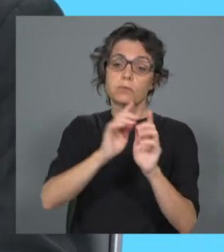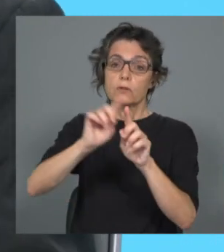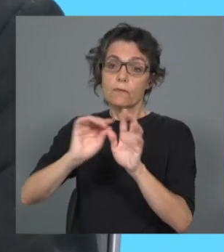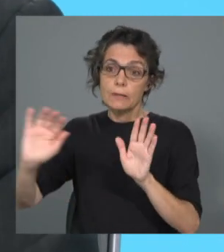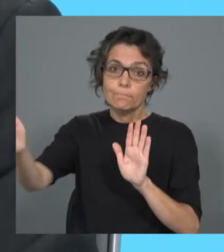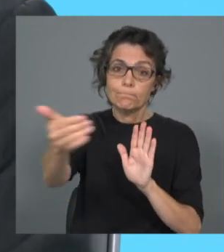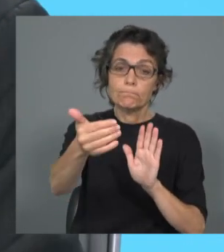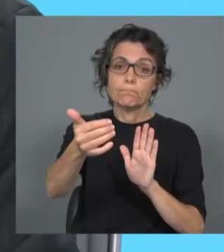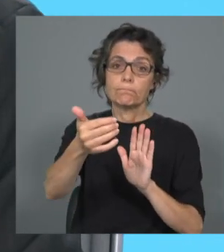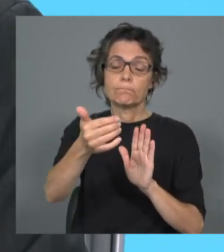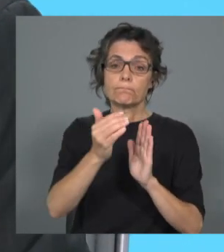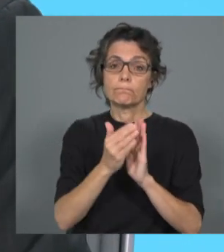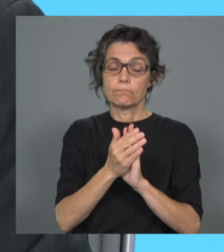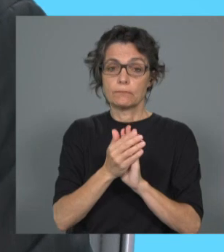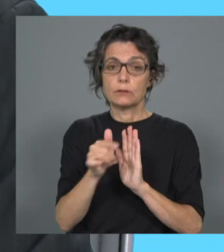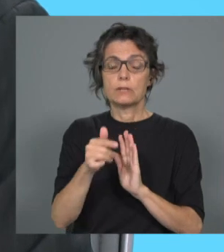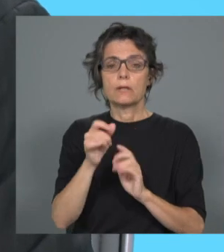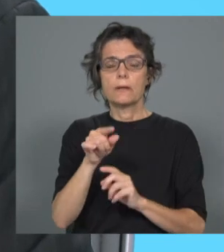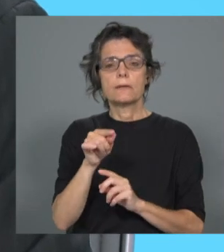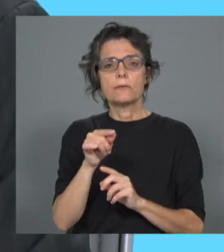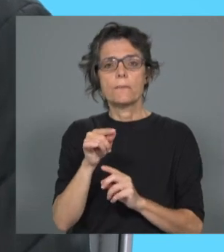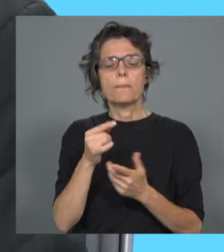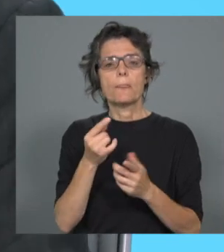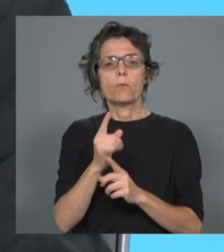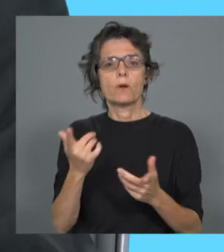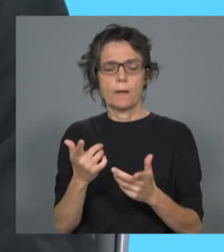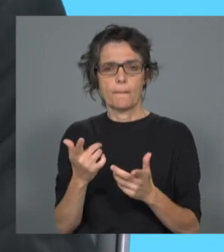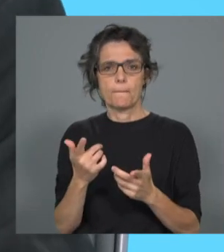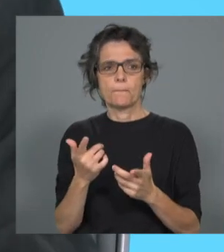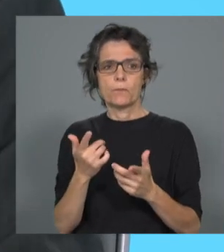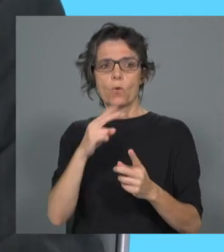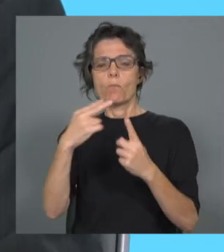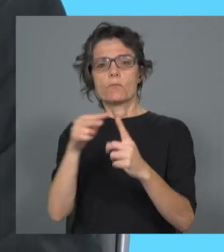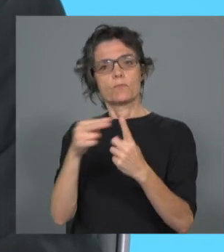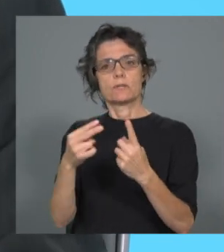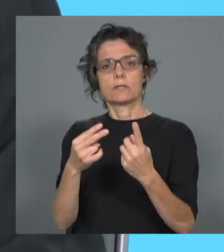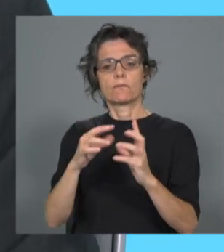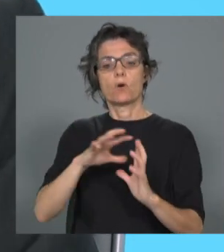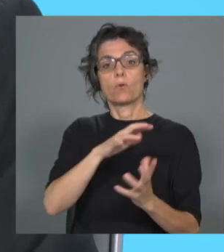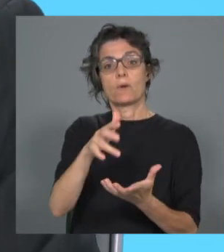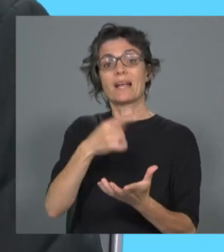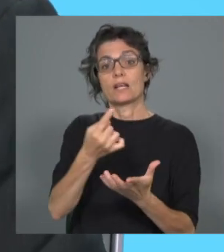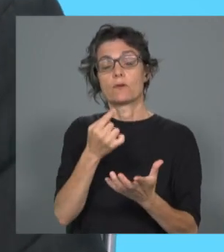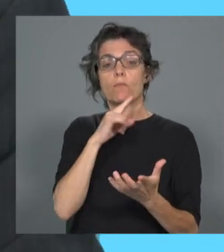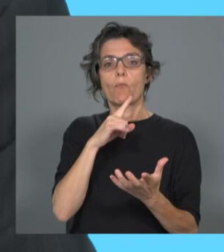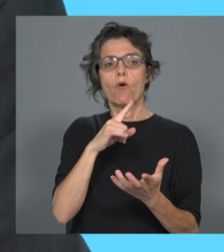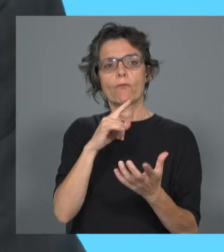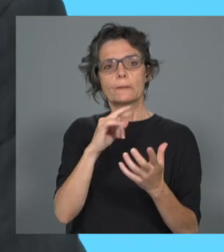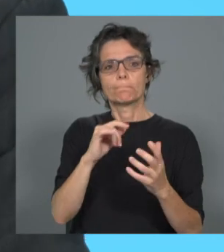há toda uma abrangência global que, nos casos, pode ajudar, noutros casos, pode bloquear.